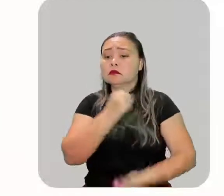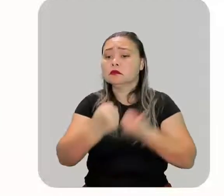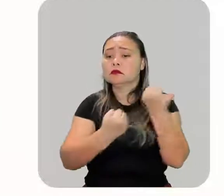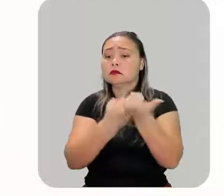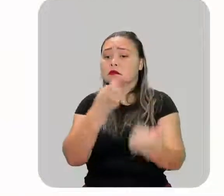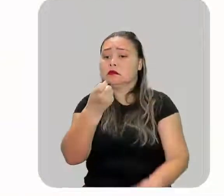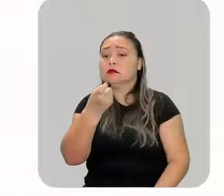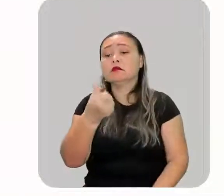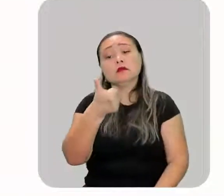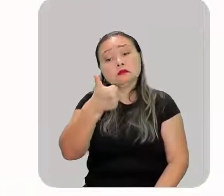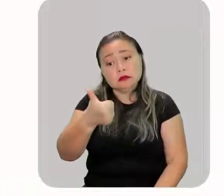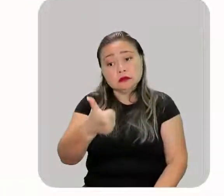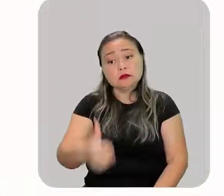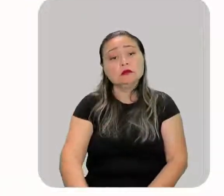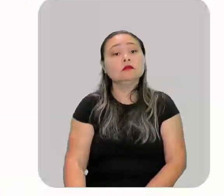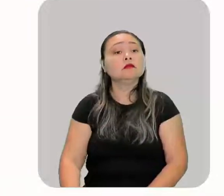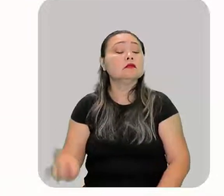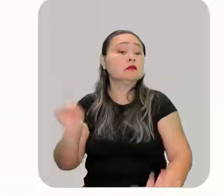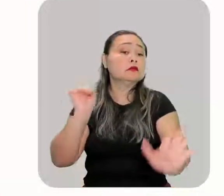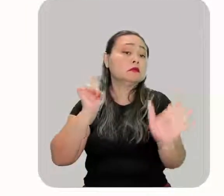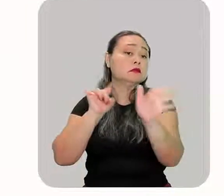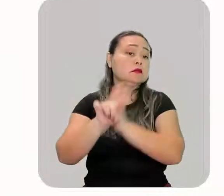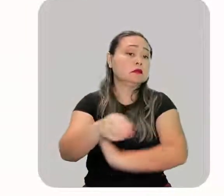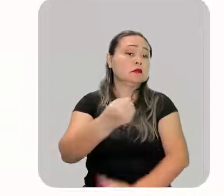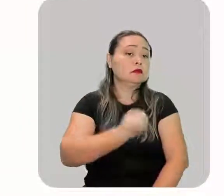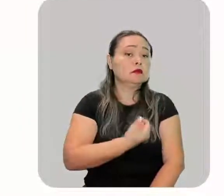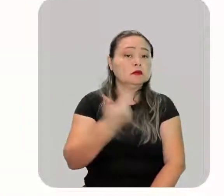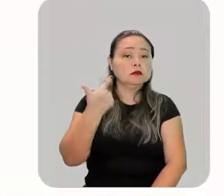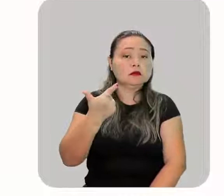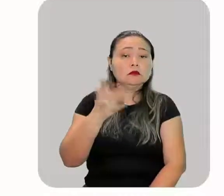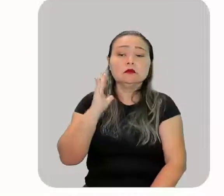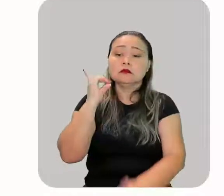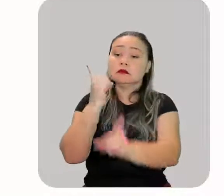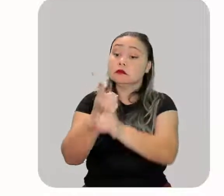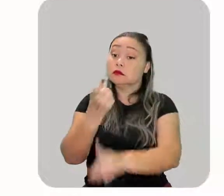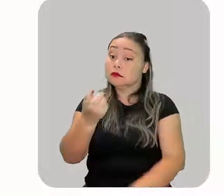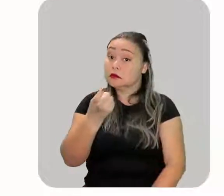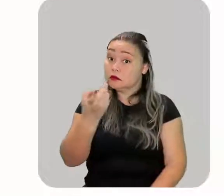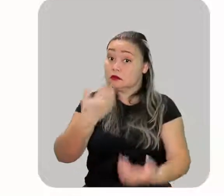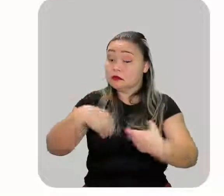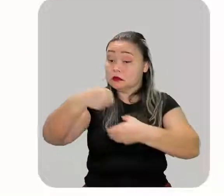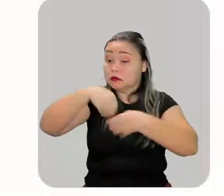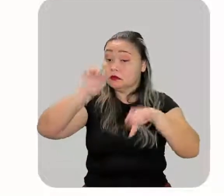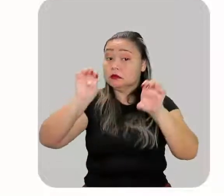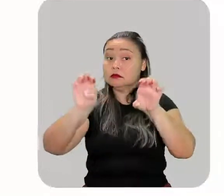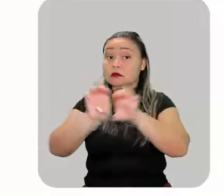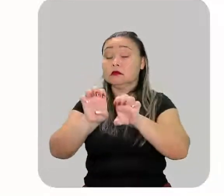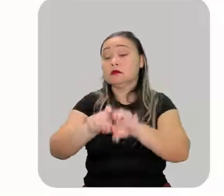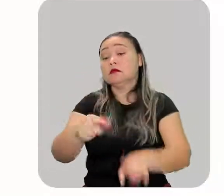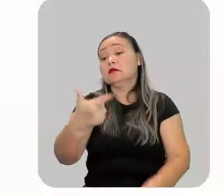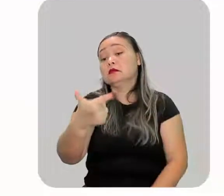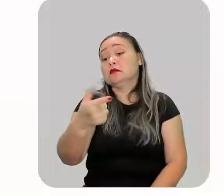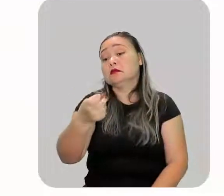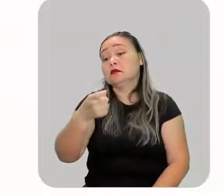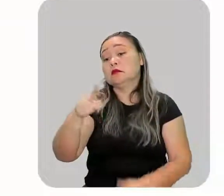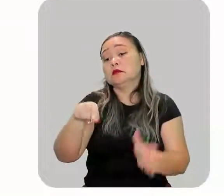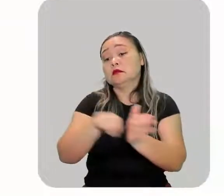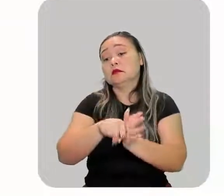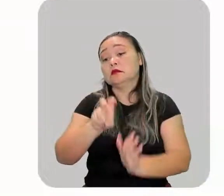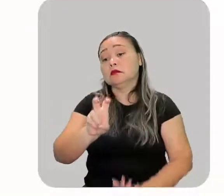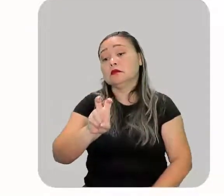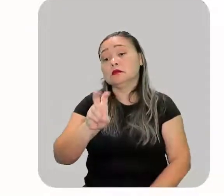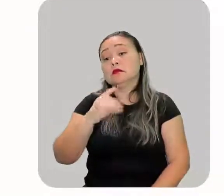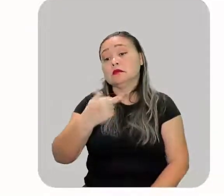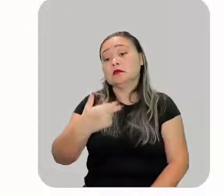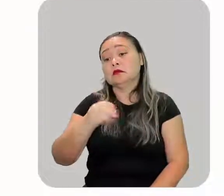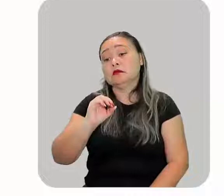tá bom? Beleza. Pergunta de número 2, vamos ver. Determine o valor de x na equação